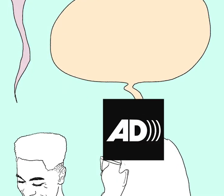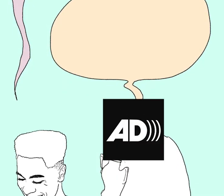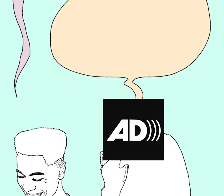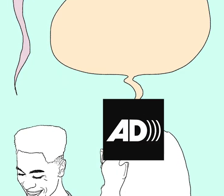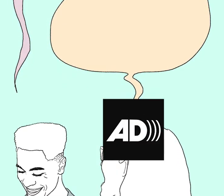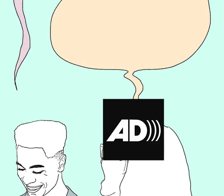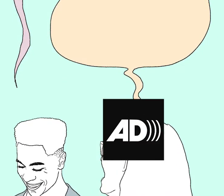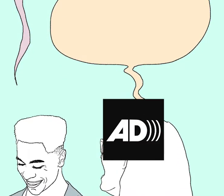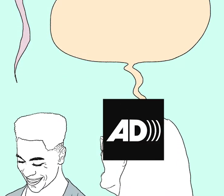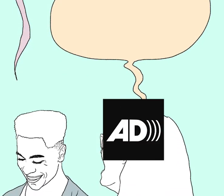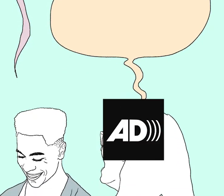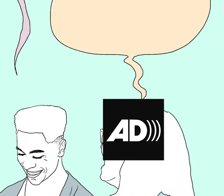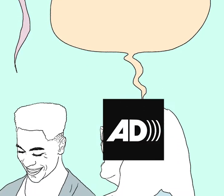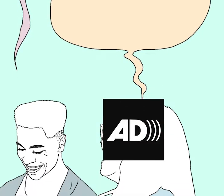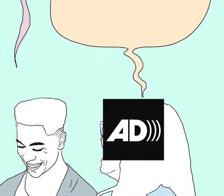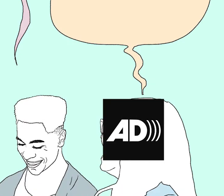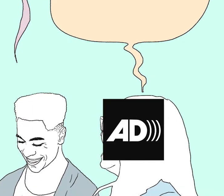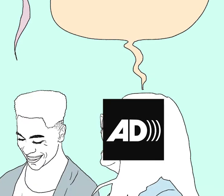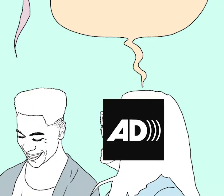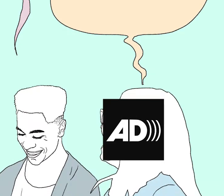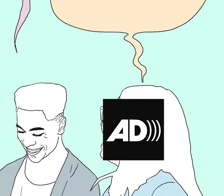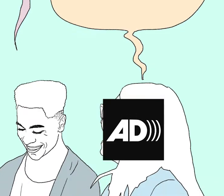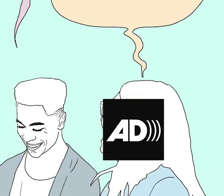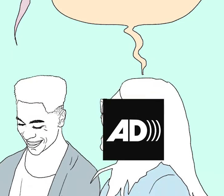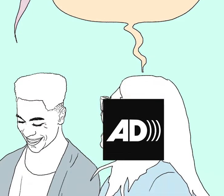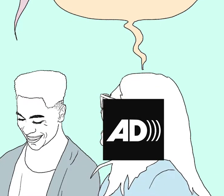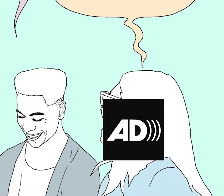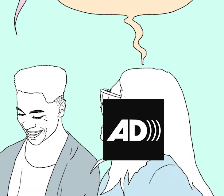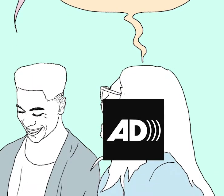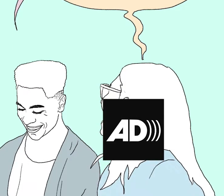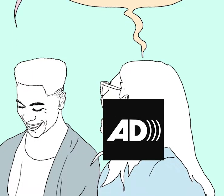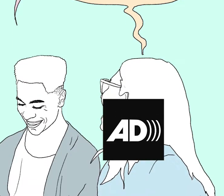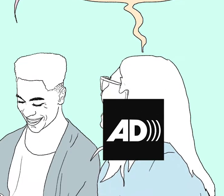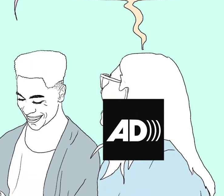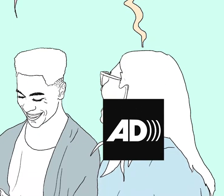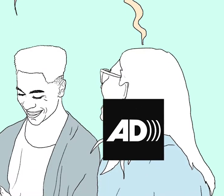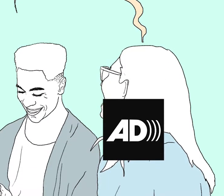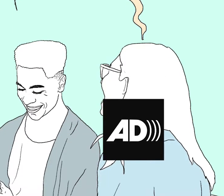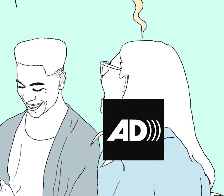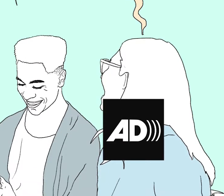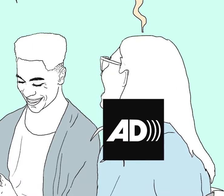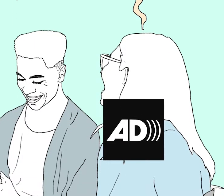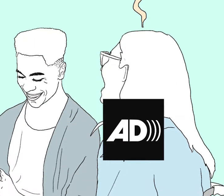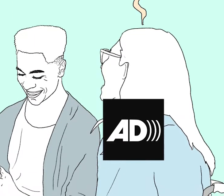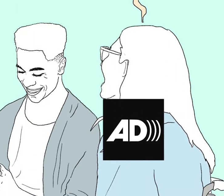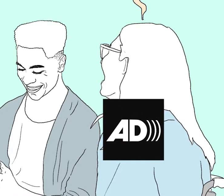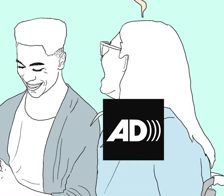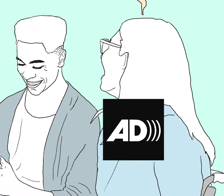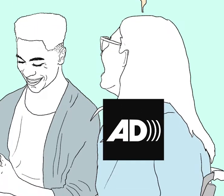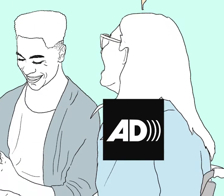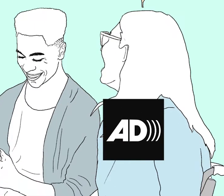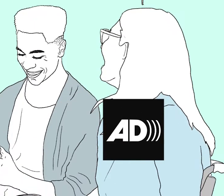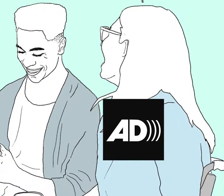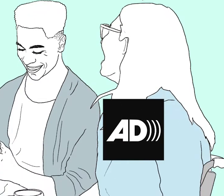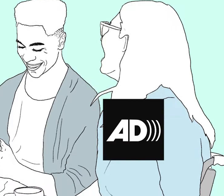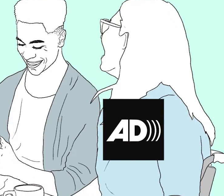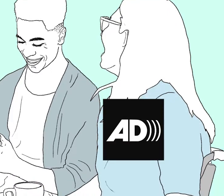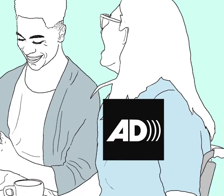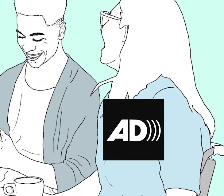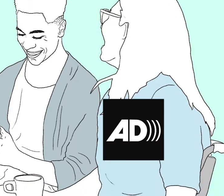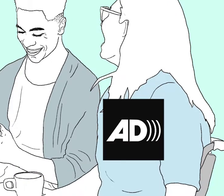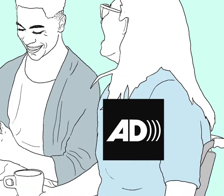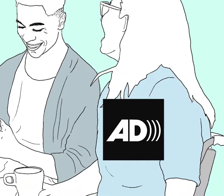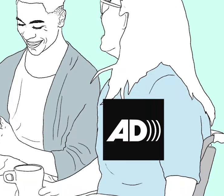Descrição da imagem. 4 pessoas em roda conversam animadamente. Sobre cada uma delas há um balão